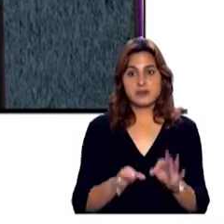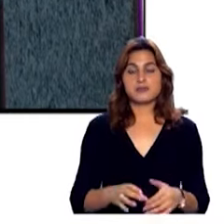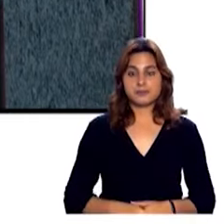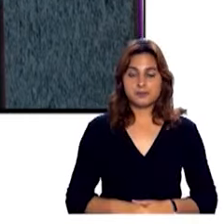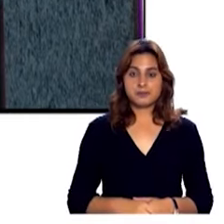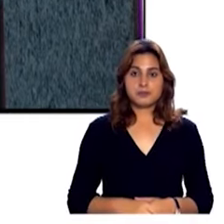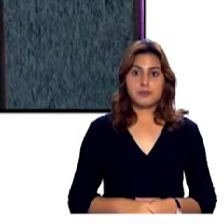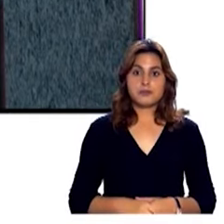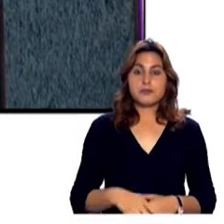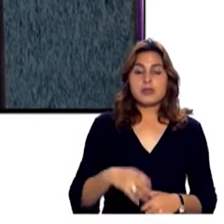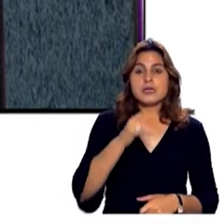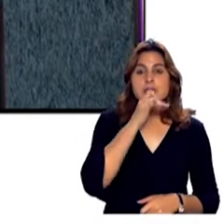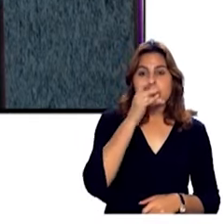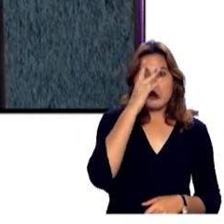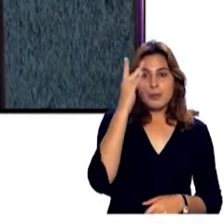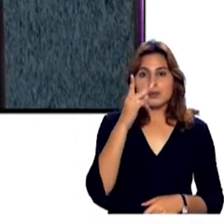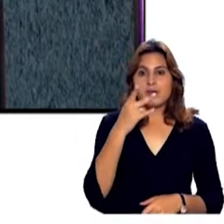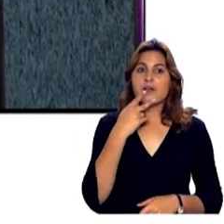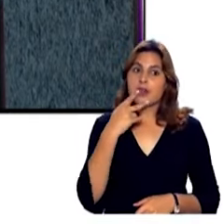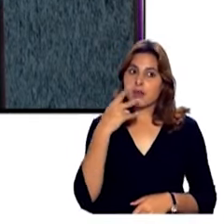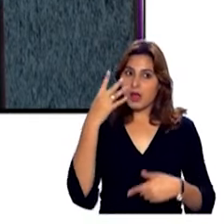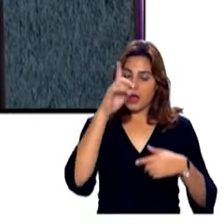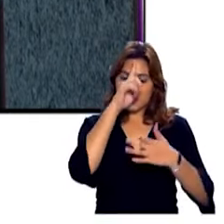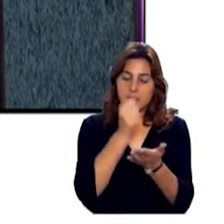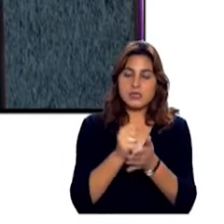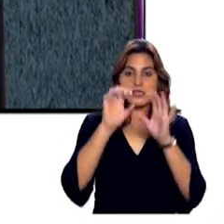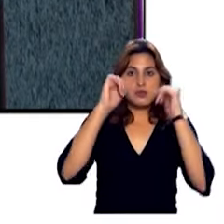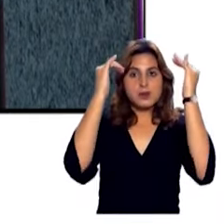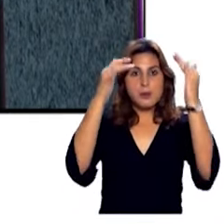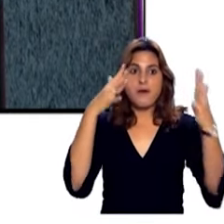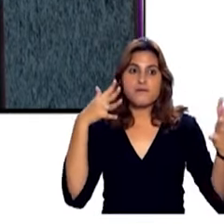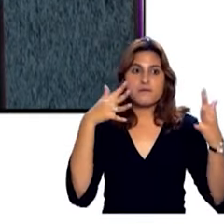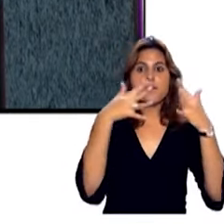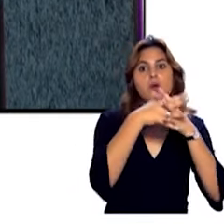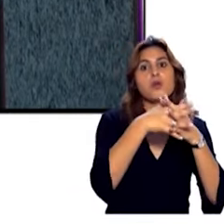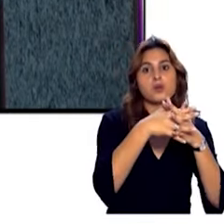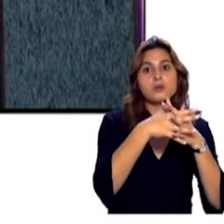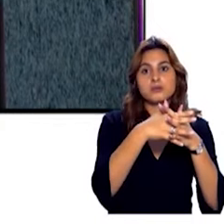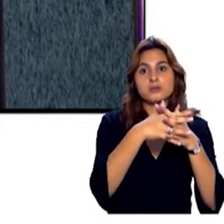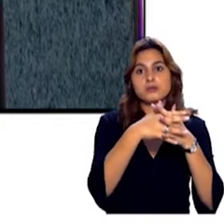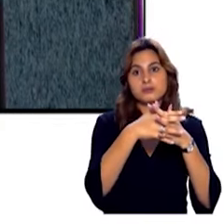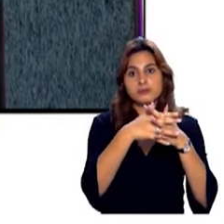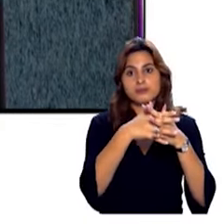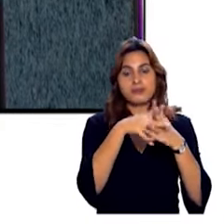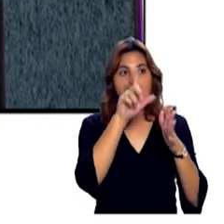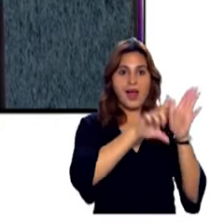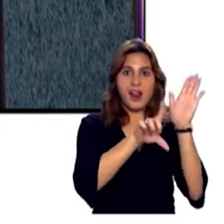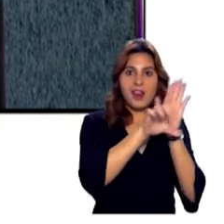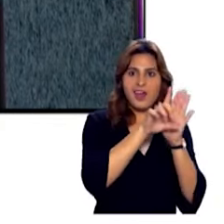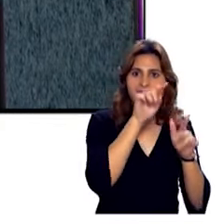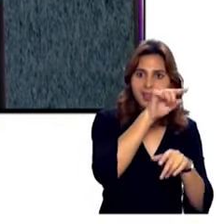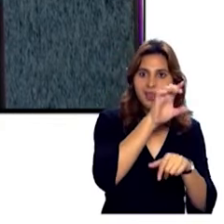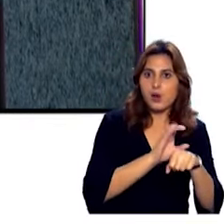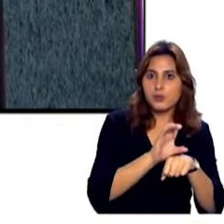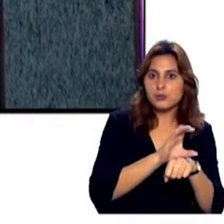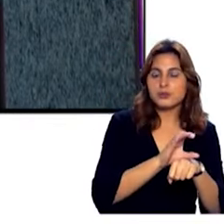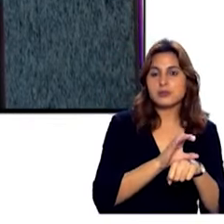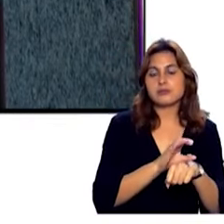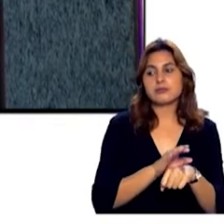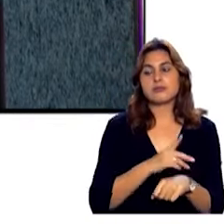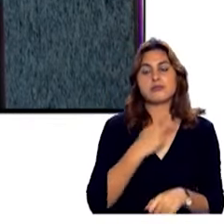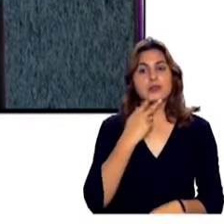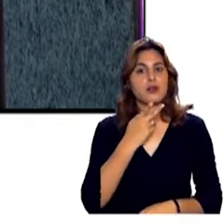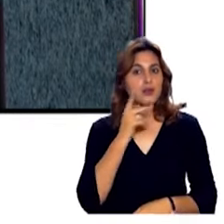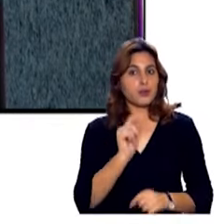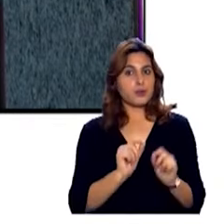simplesmente que a decisão do tribunal violou ao interpretar a lei a constituição ele está dizendo que